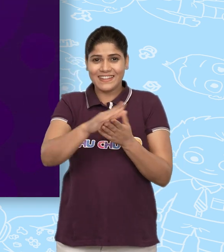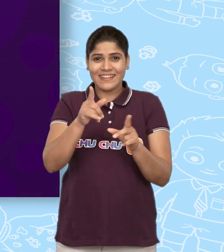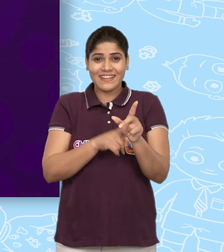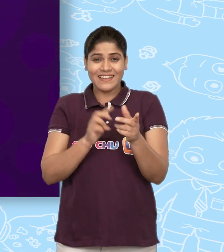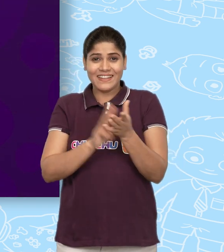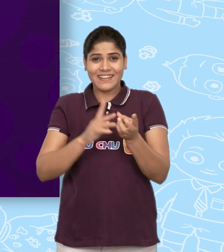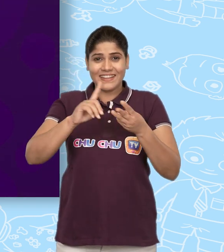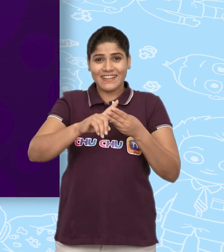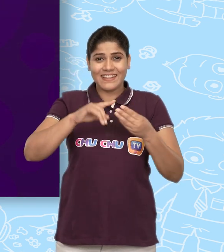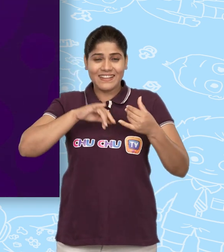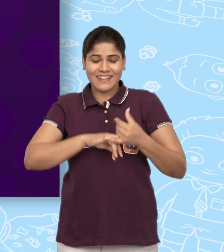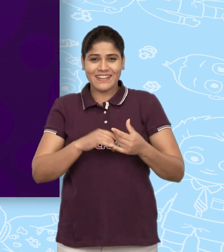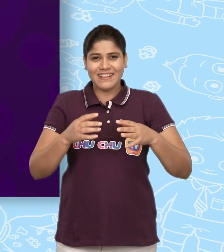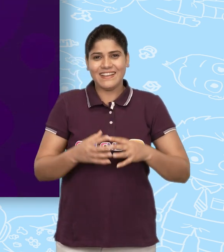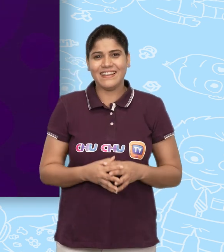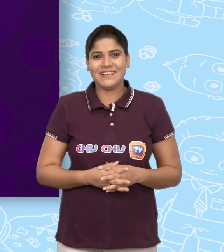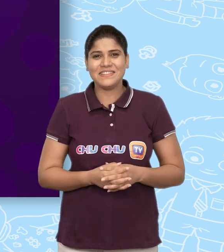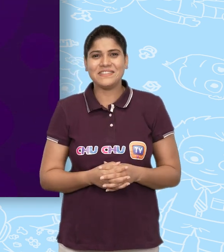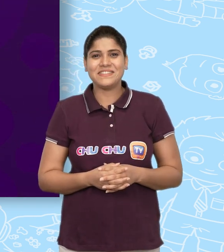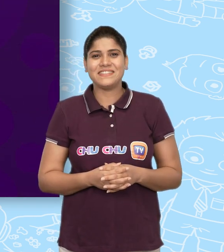Hindi rhymes.